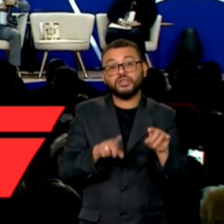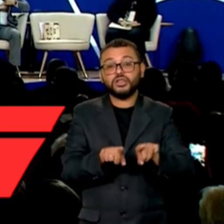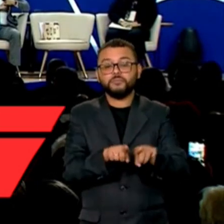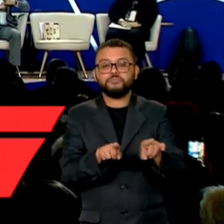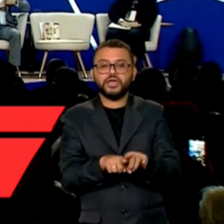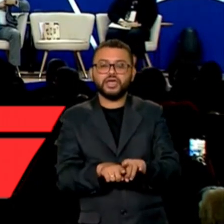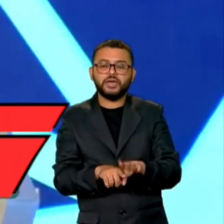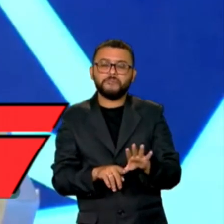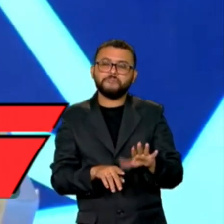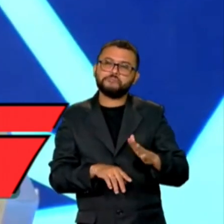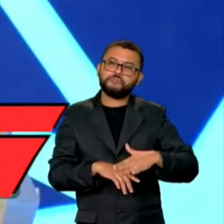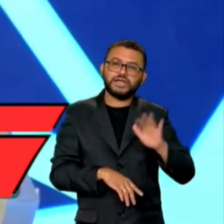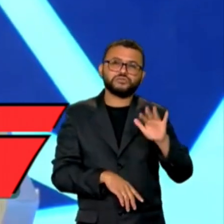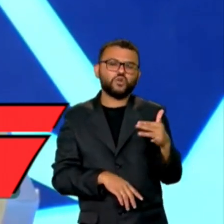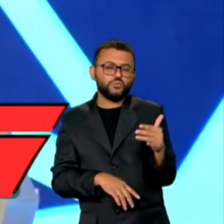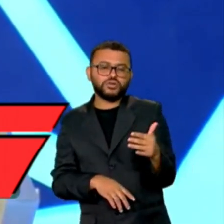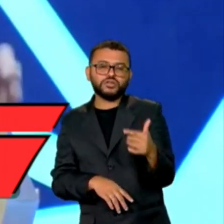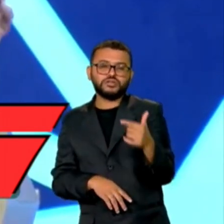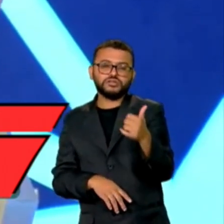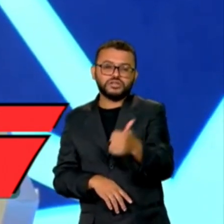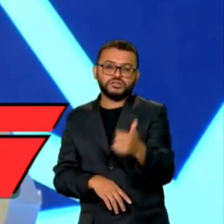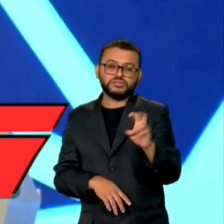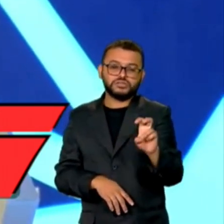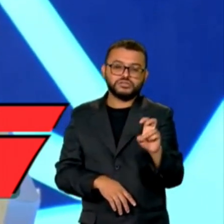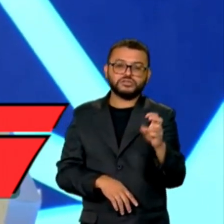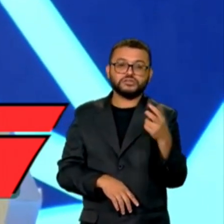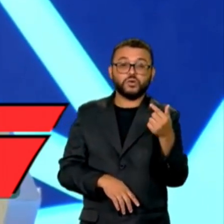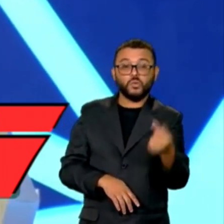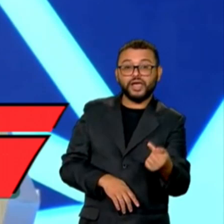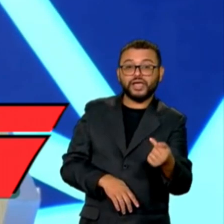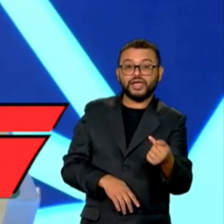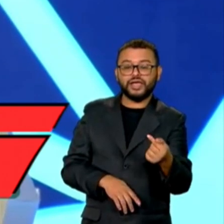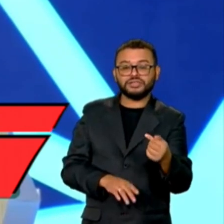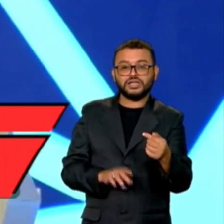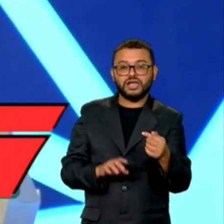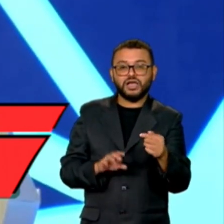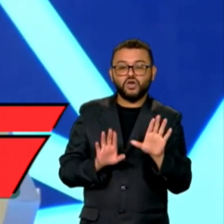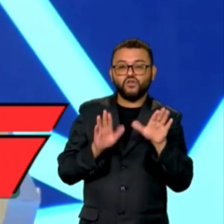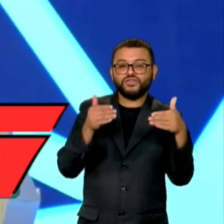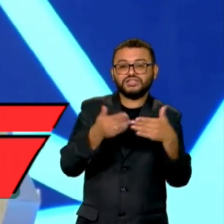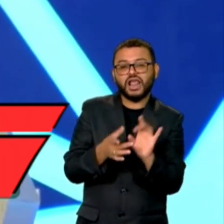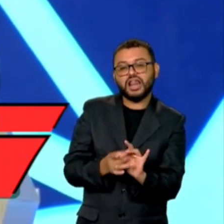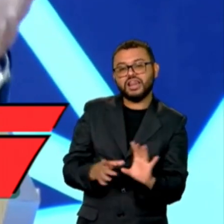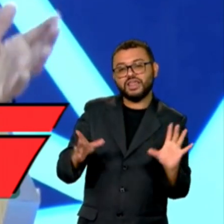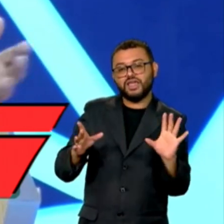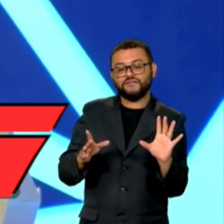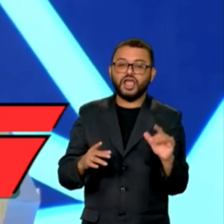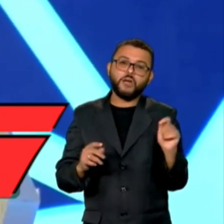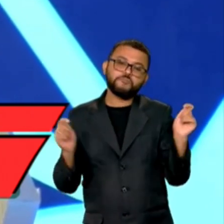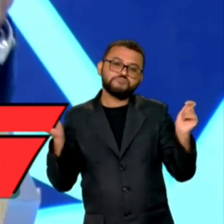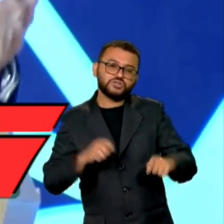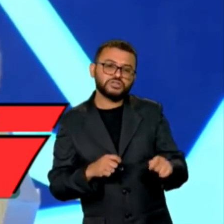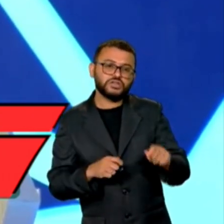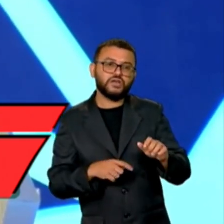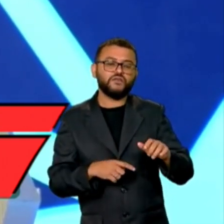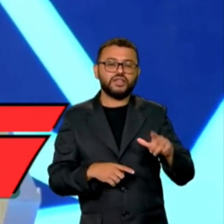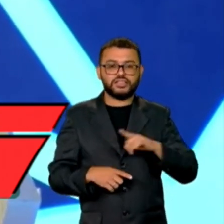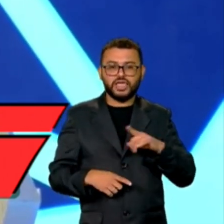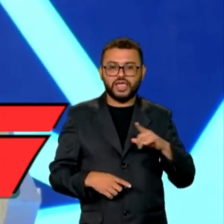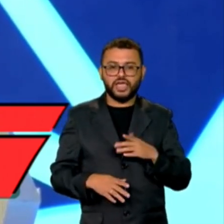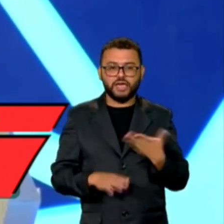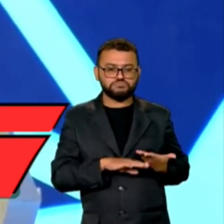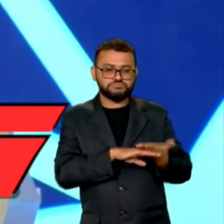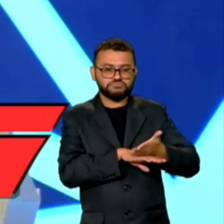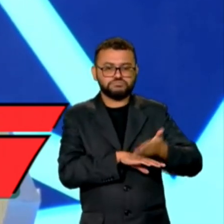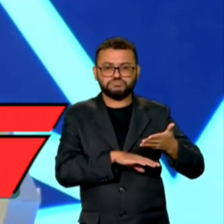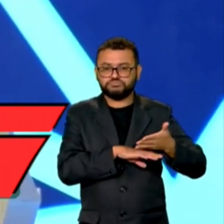E tivemos nada menos do que 157 conferências livres. E em todos esses eventos tiveram